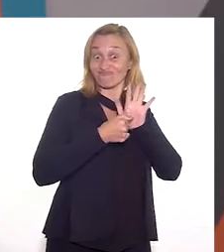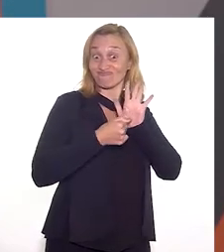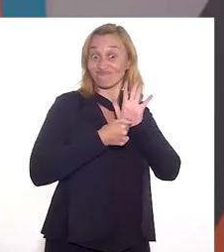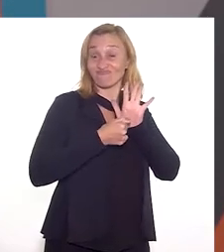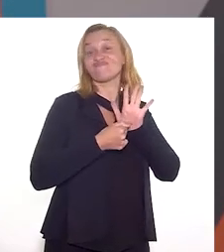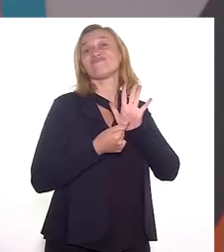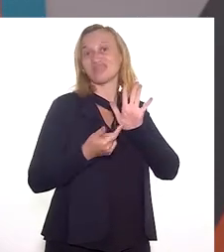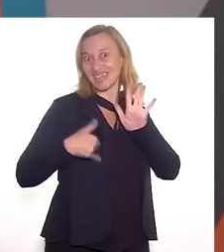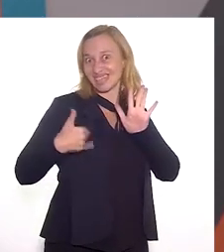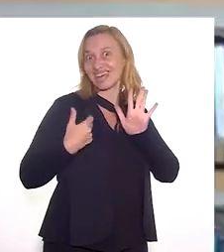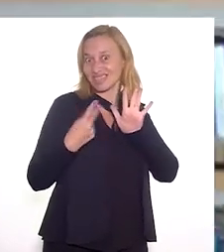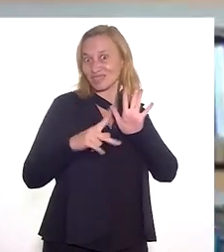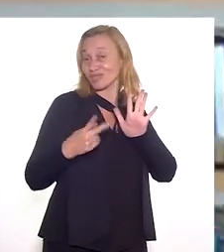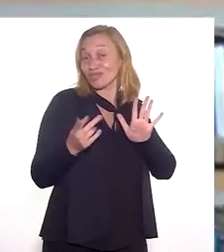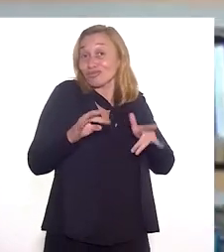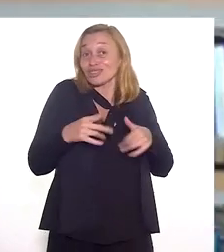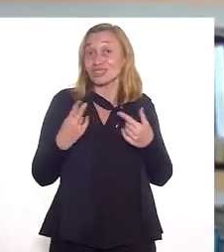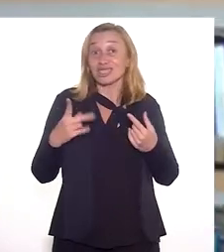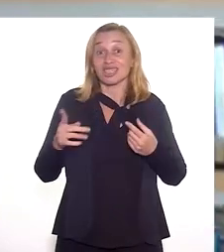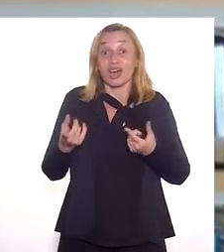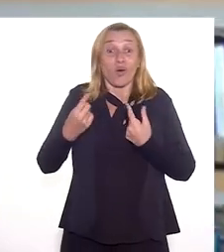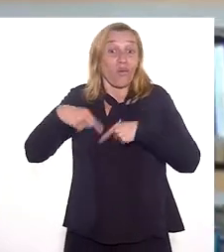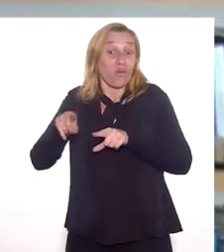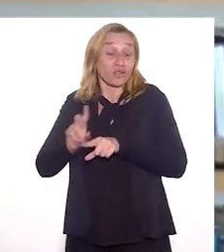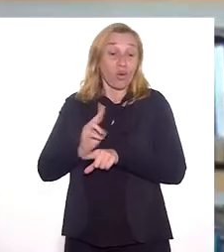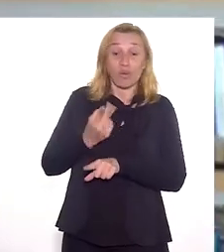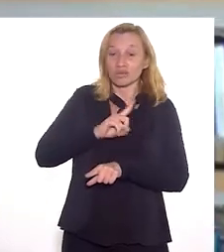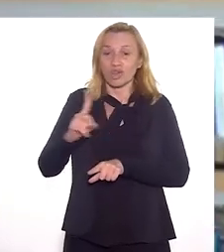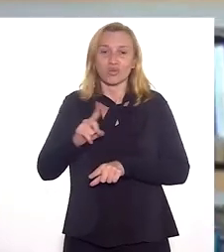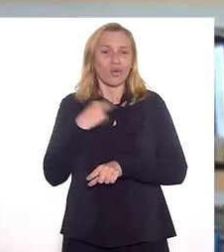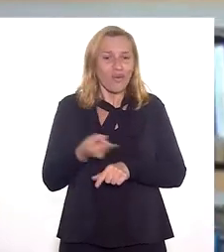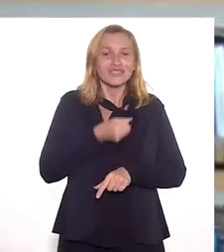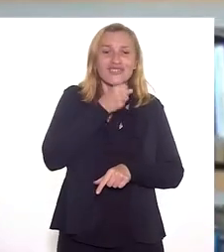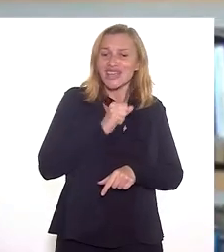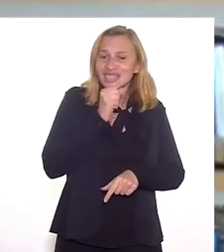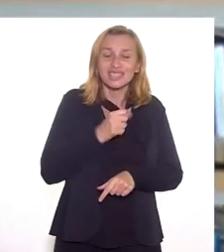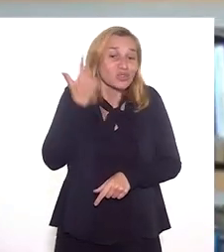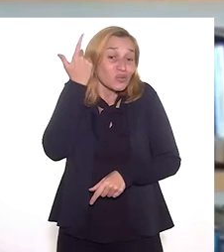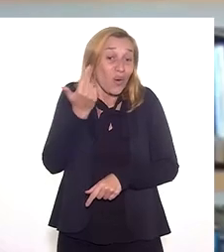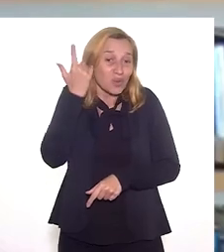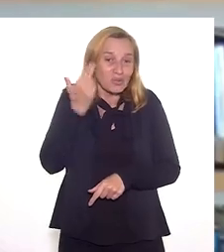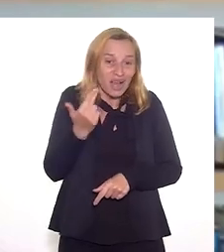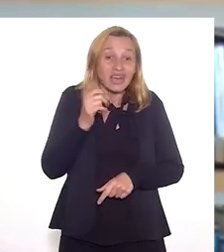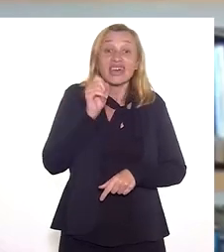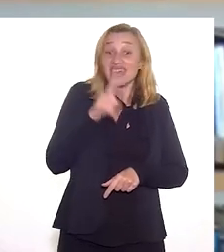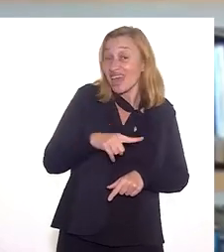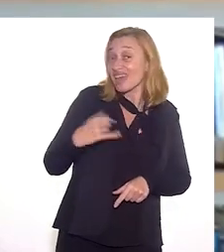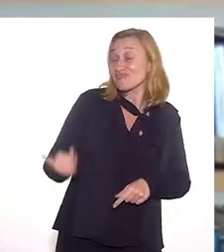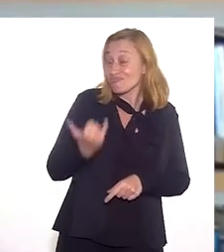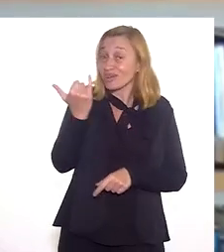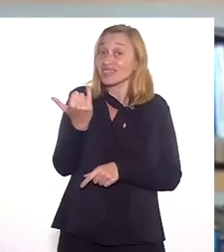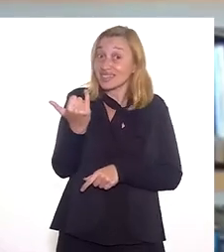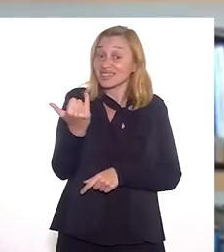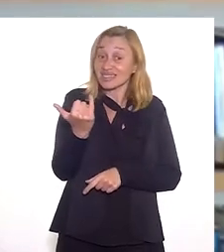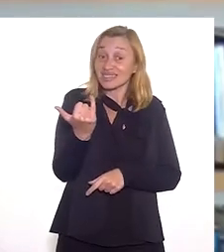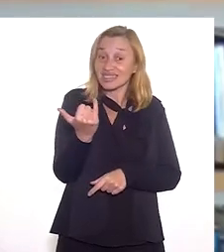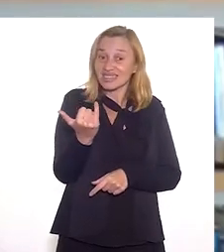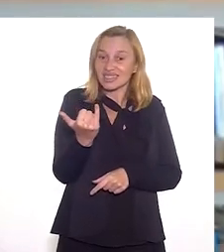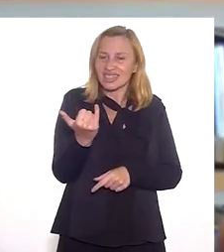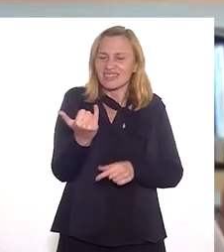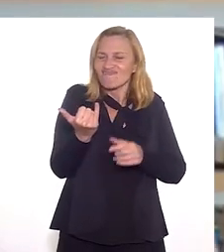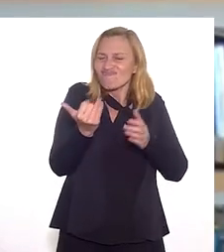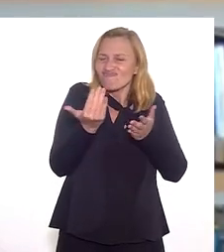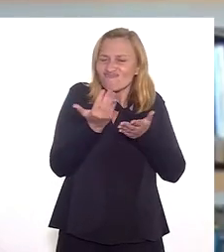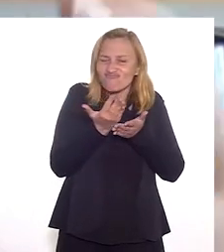nascimento. Com ou contra a nossa vontade, nós envelhecemos. Então, o que talvez seja